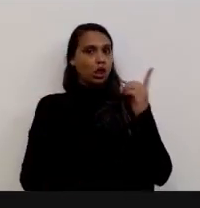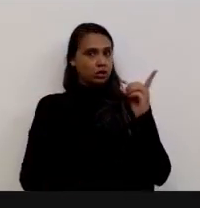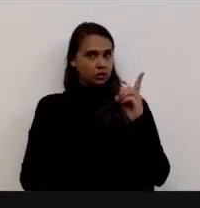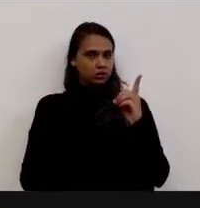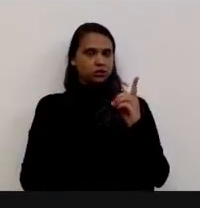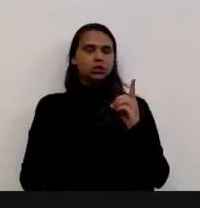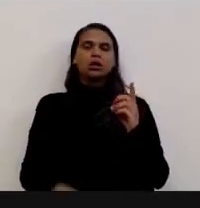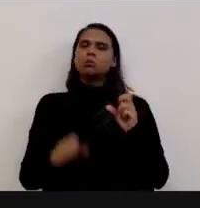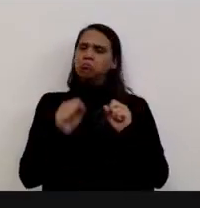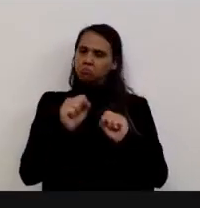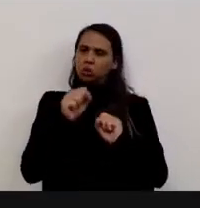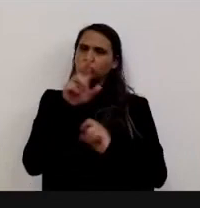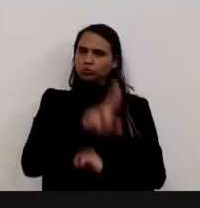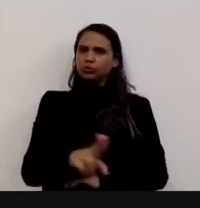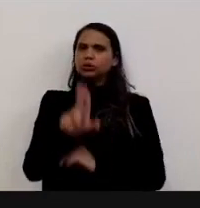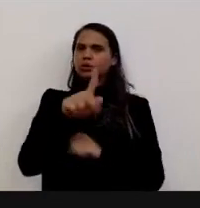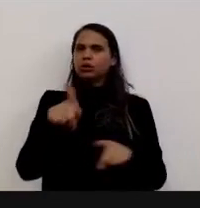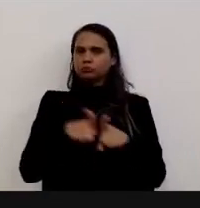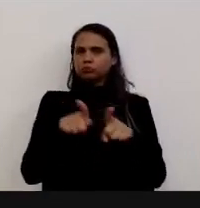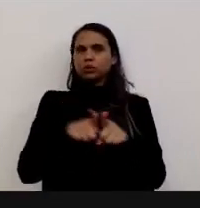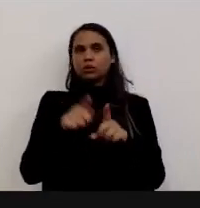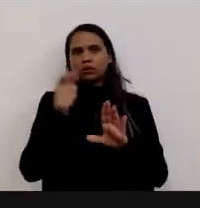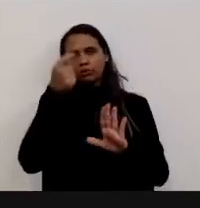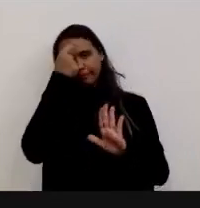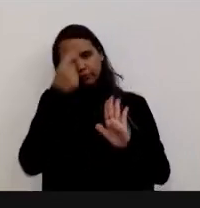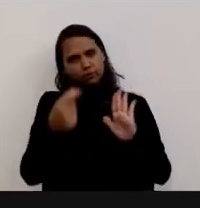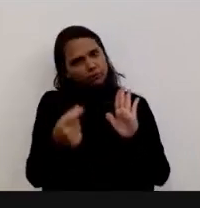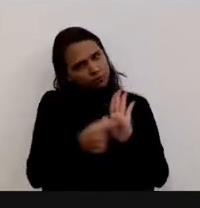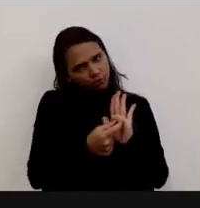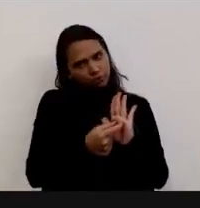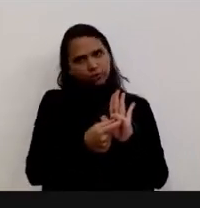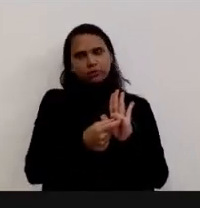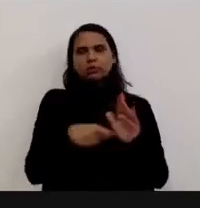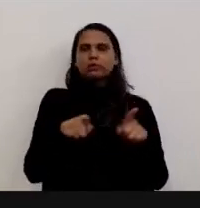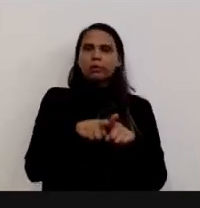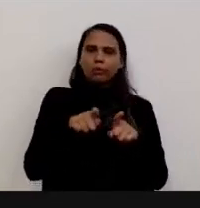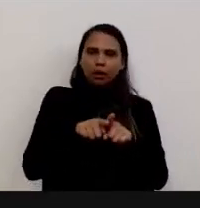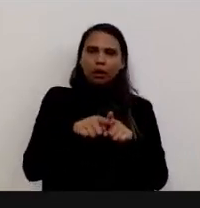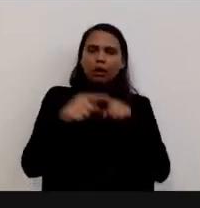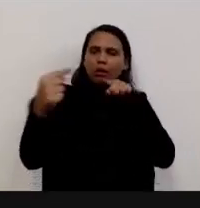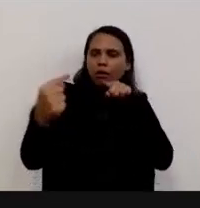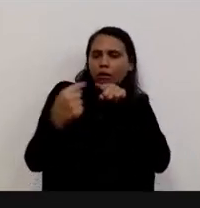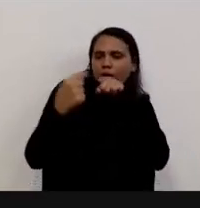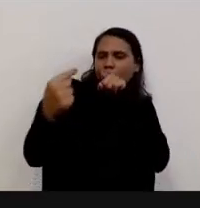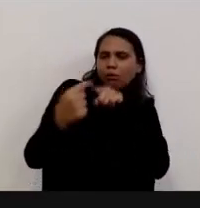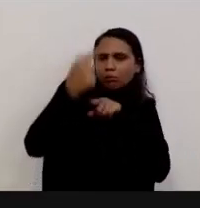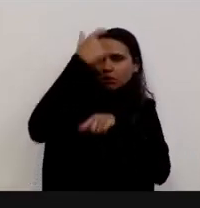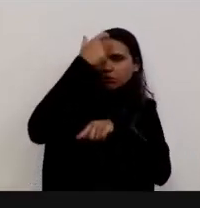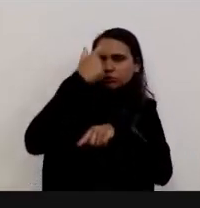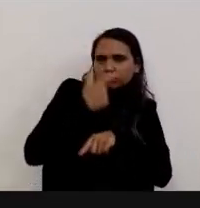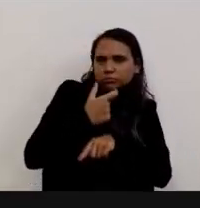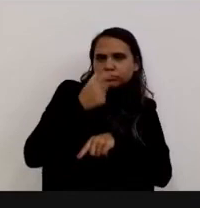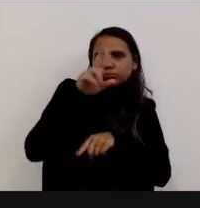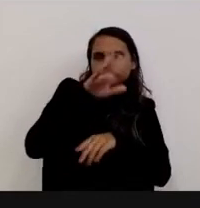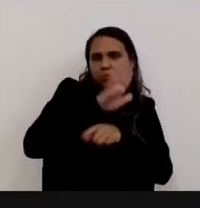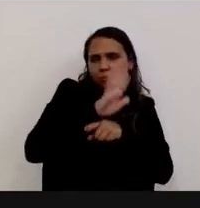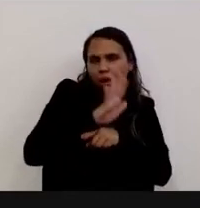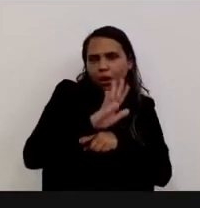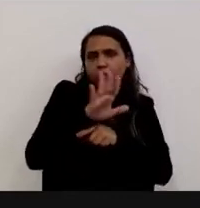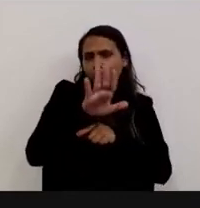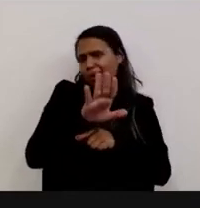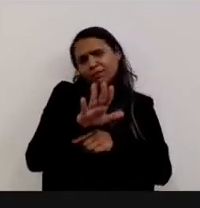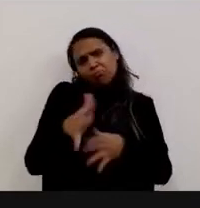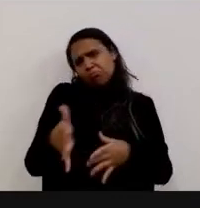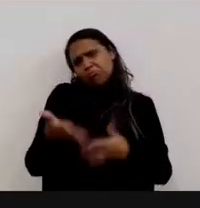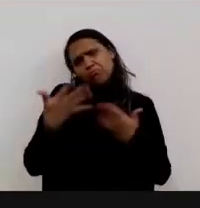também utilizar inteligência artificial ou reconhecimento de imagem. Existem bibliotecas do Python para isso. Mas, como é tão